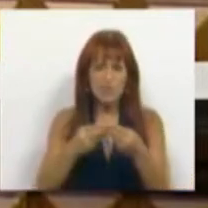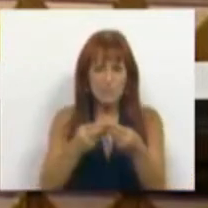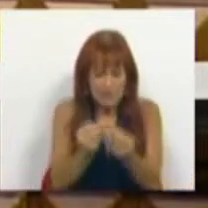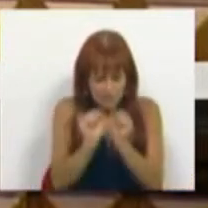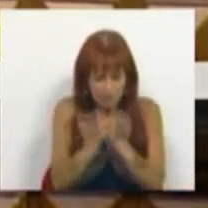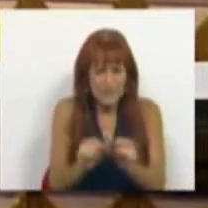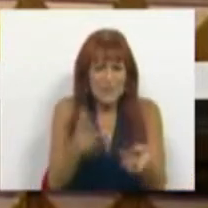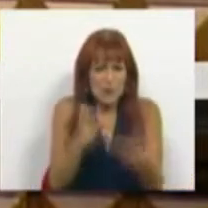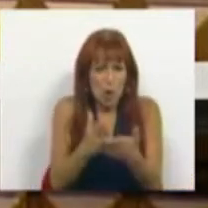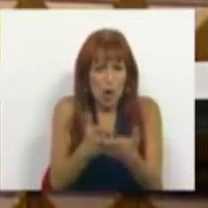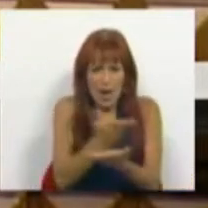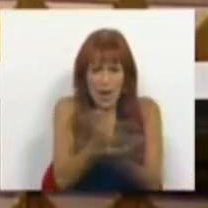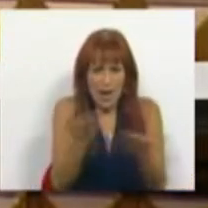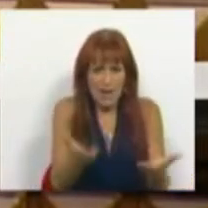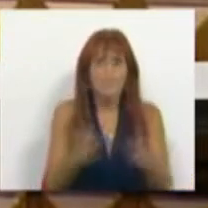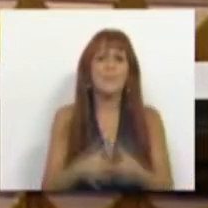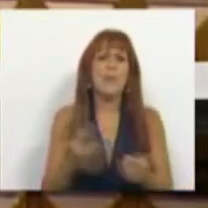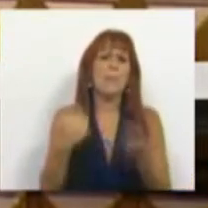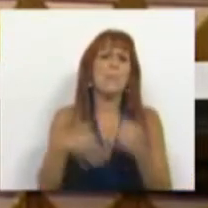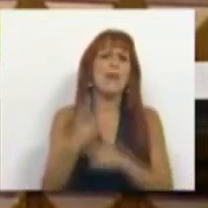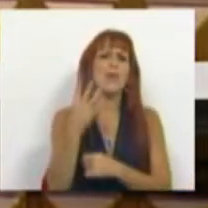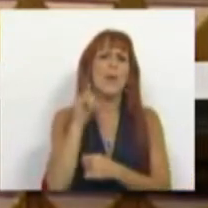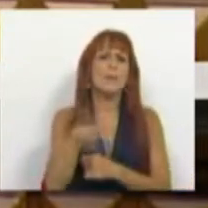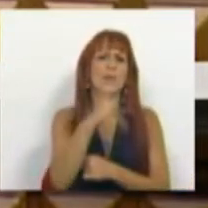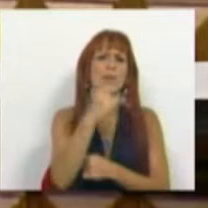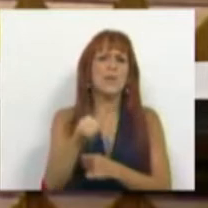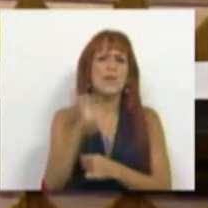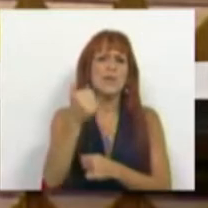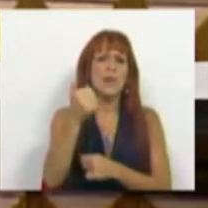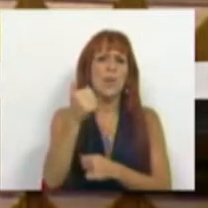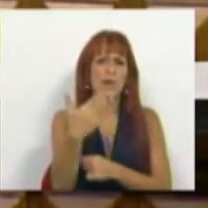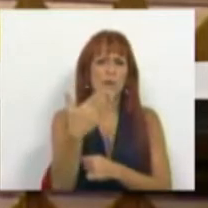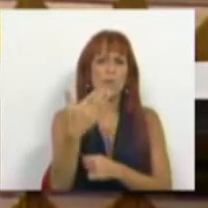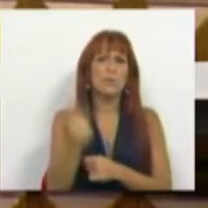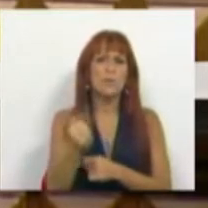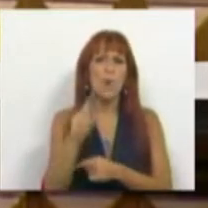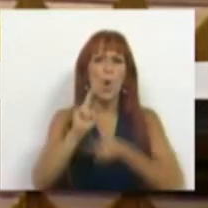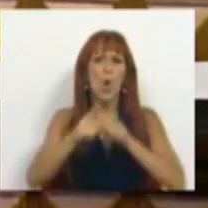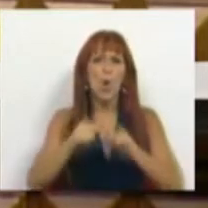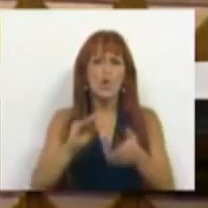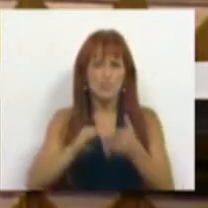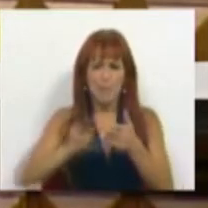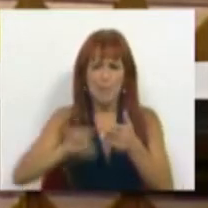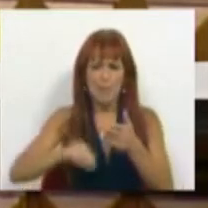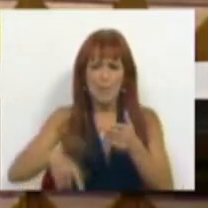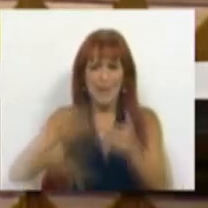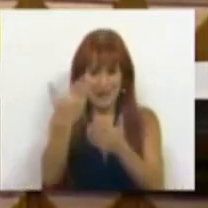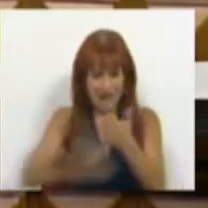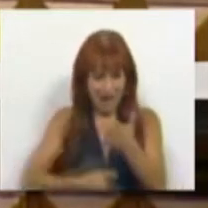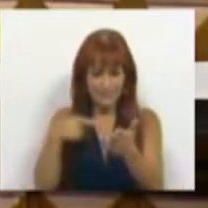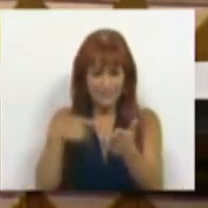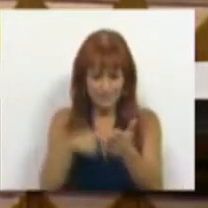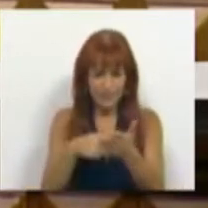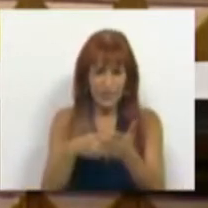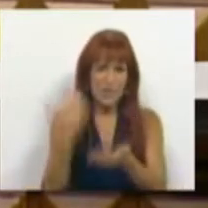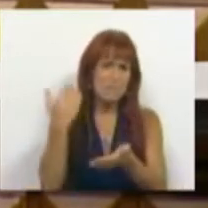materiais destas escolas. São mais de 4.251 aqueles que subscreveram esta petição,